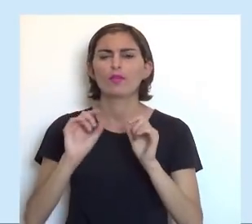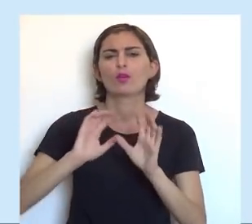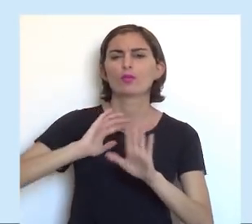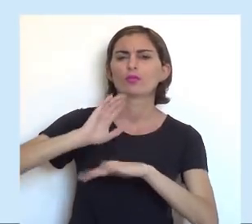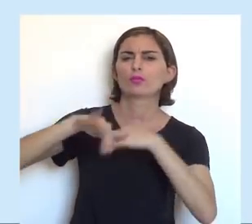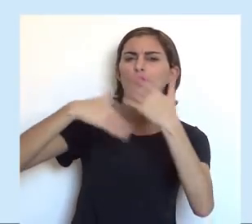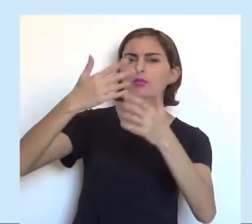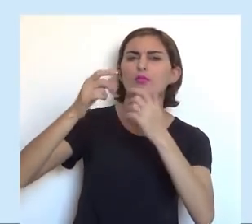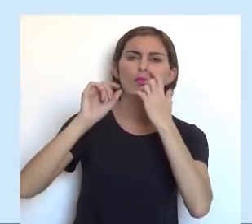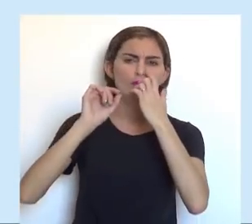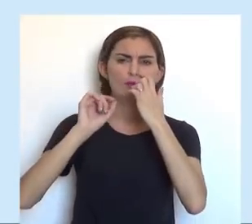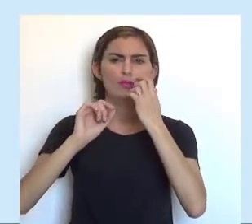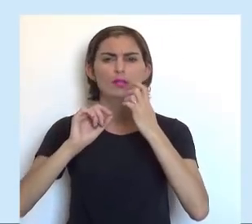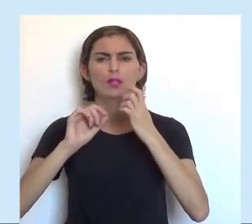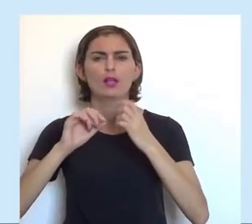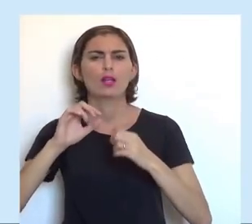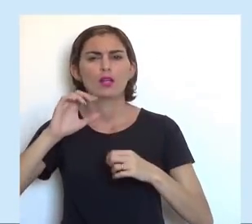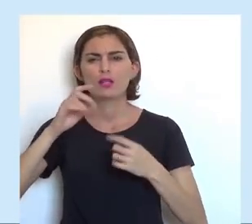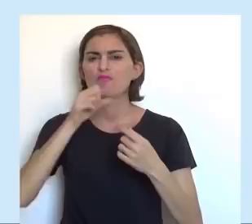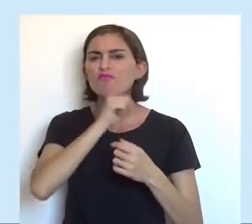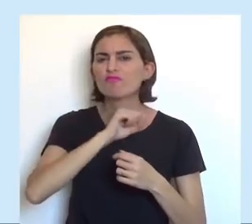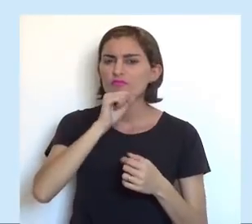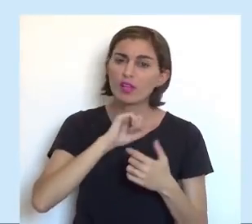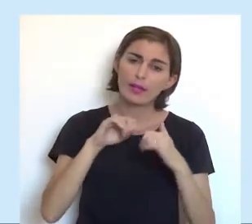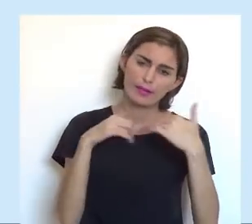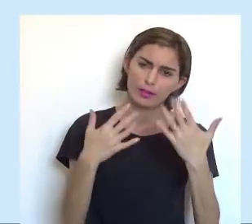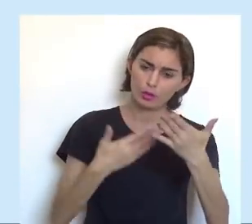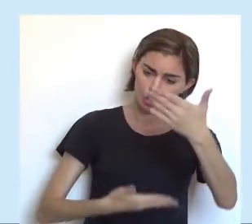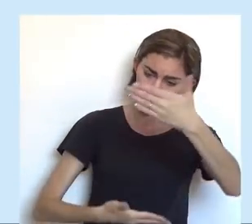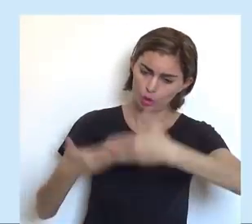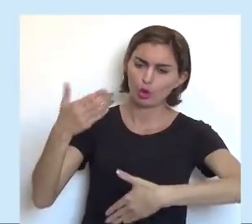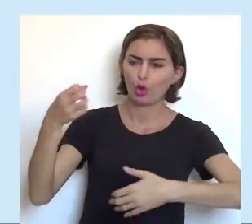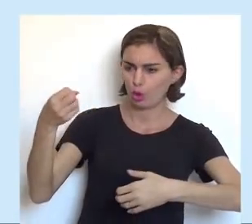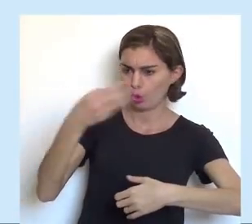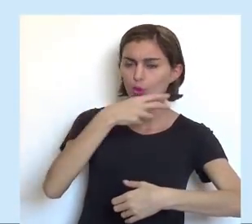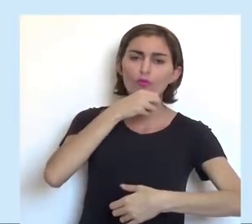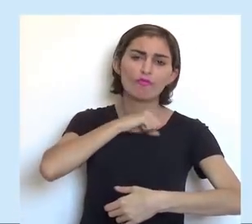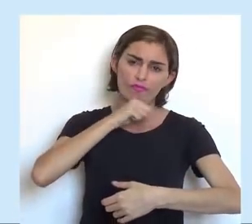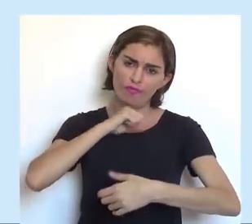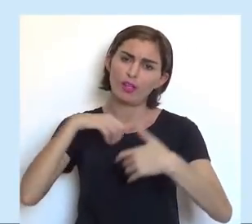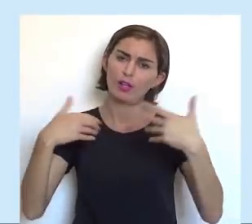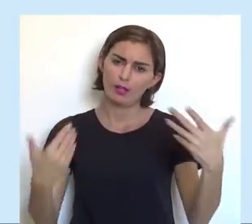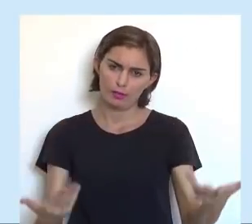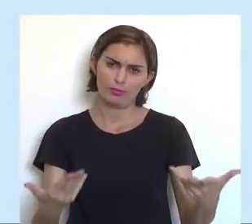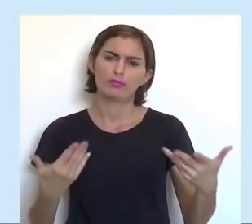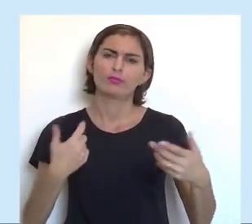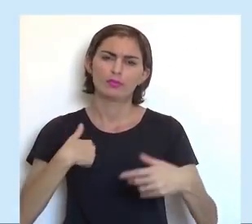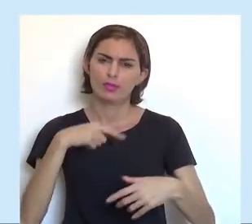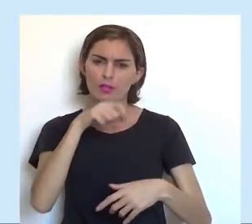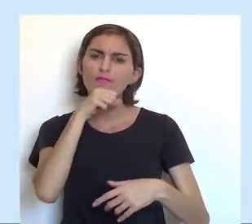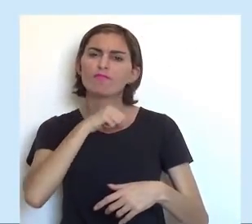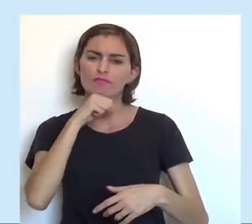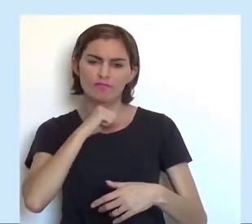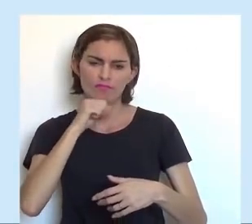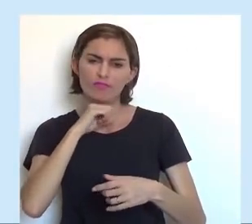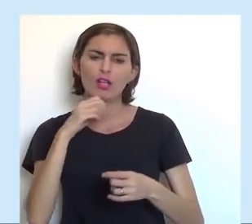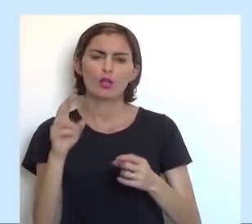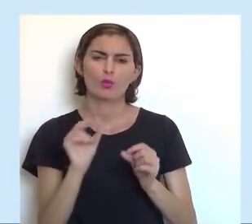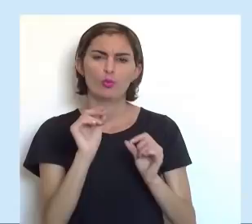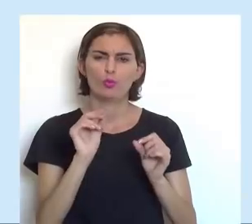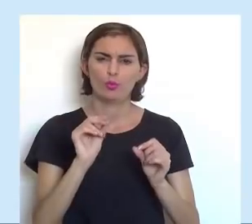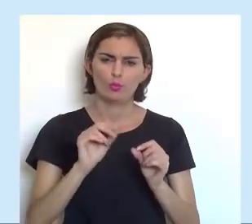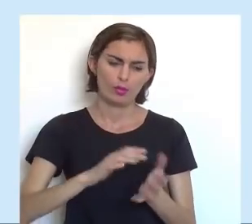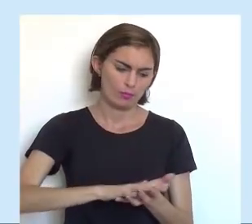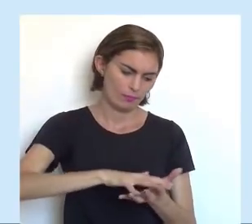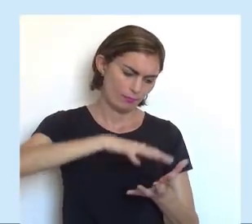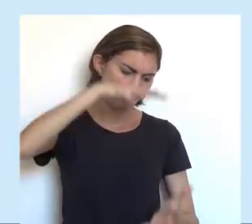gerar novos o quê? Pneus inservíveis, porque quando você troca o novo pelo velho, ou seja, pelo inservível, então vai dar